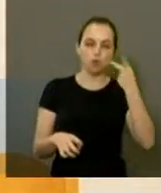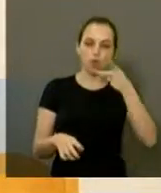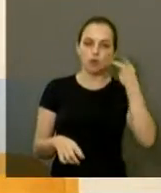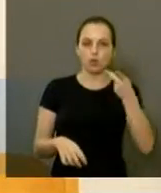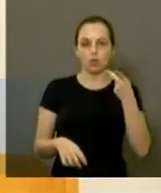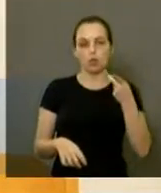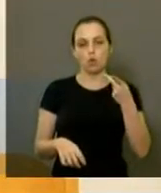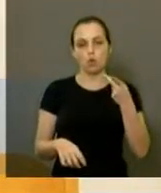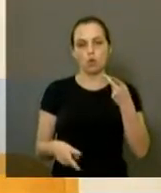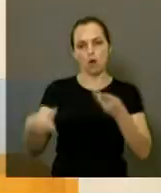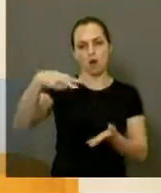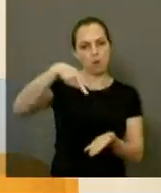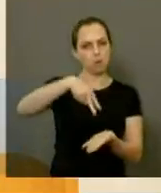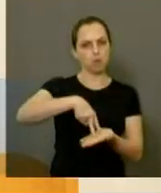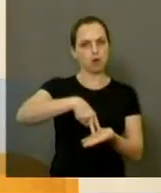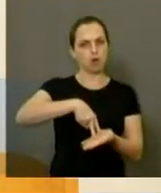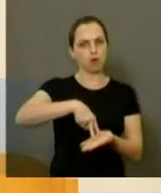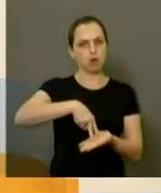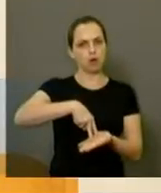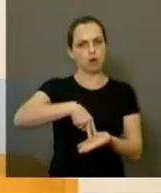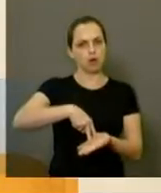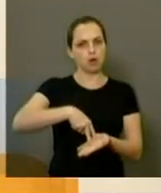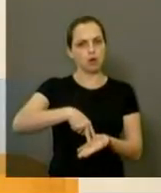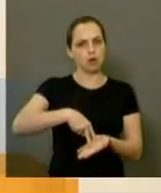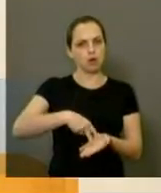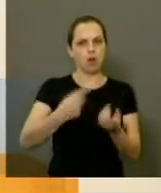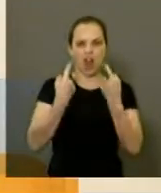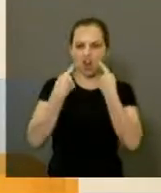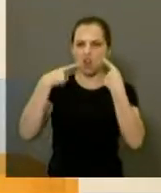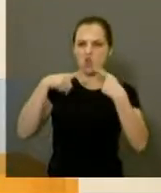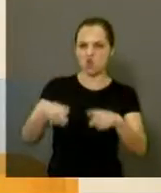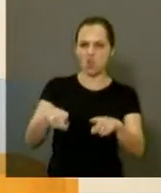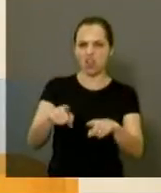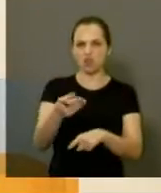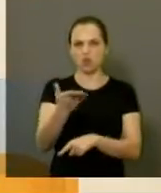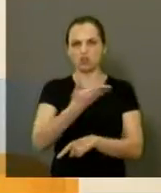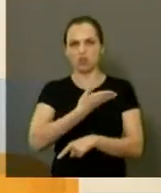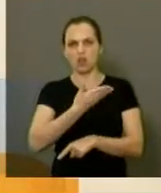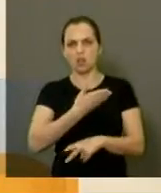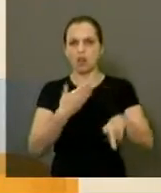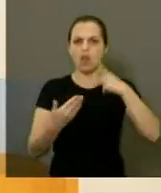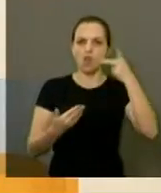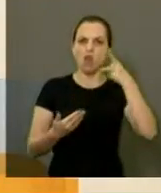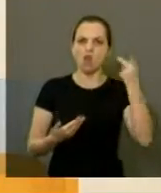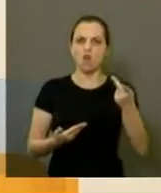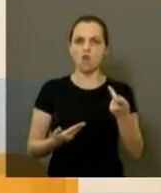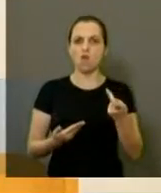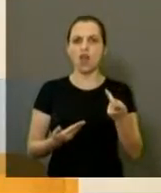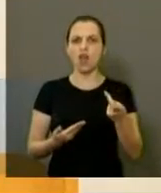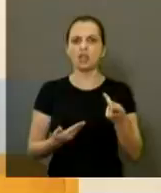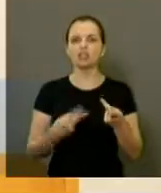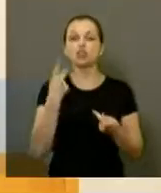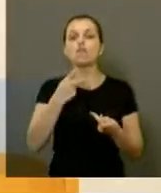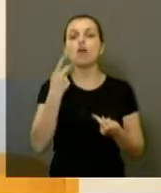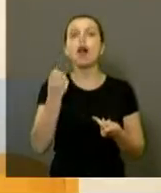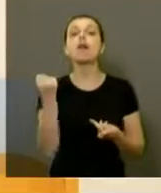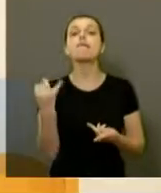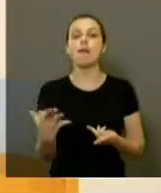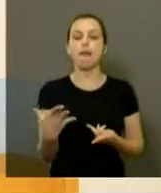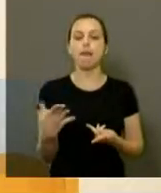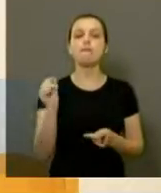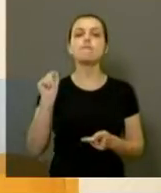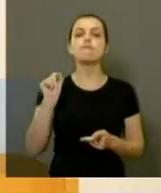parlamentar subir nessa tribuna, fazer acusação contra colegas e não ter coragem de dizer quem são e quais